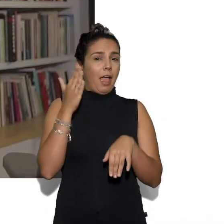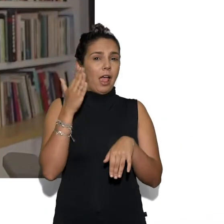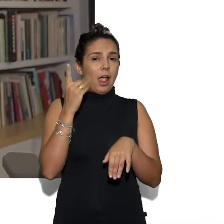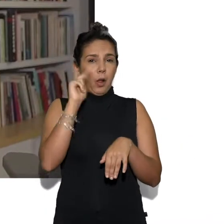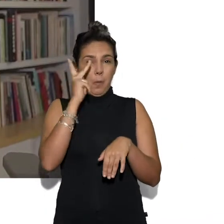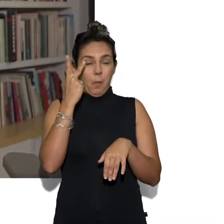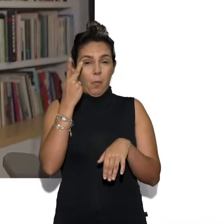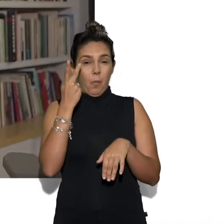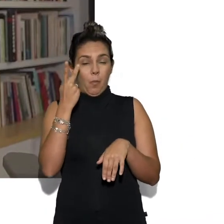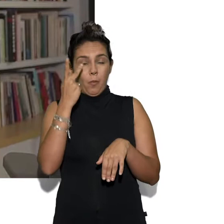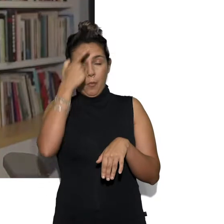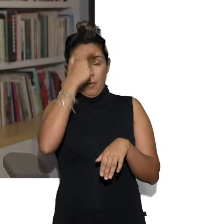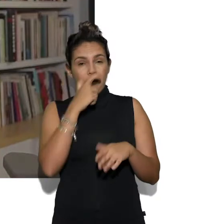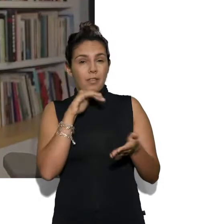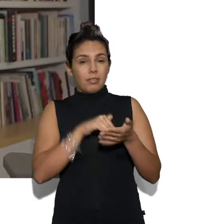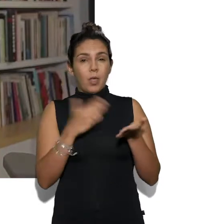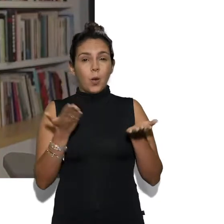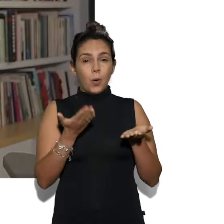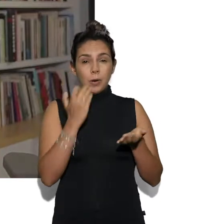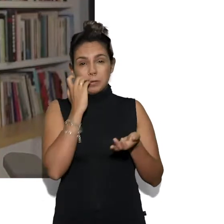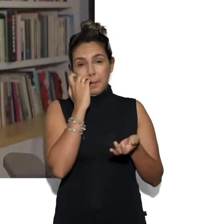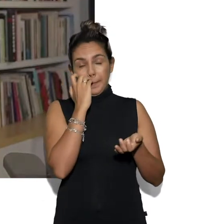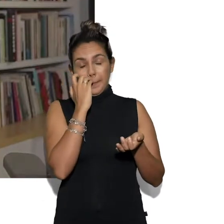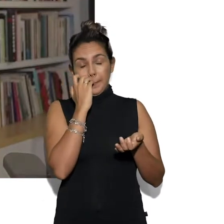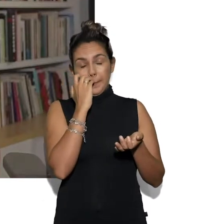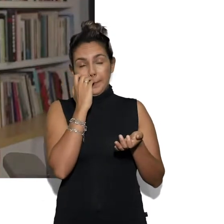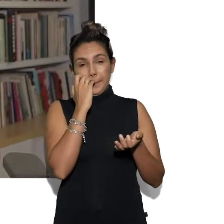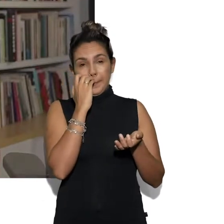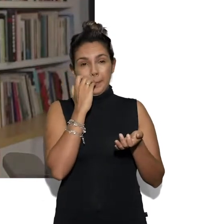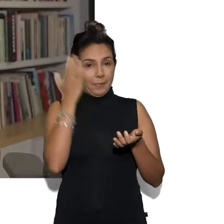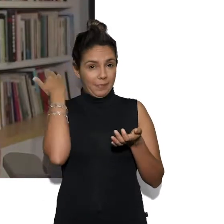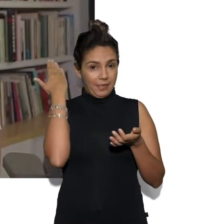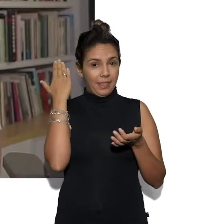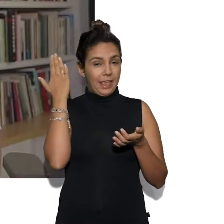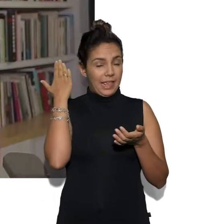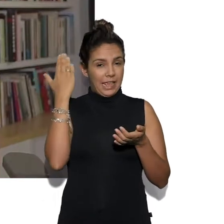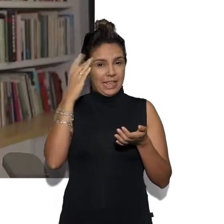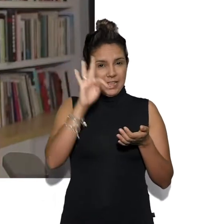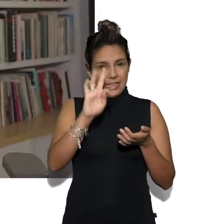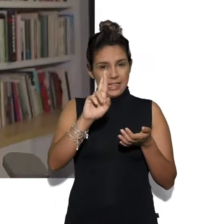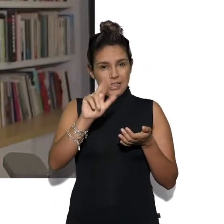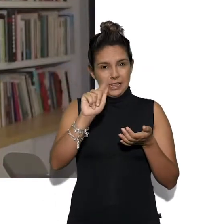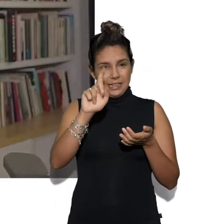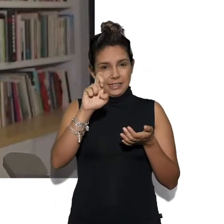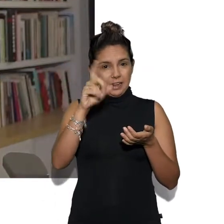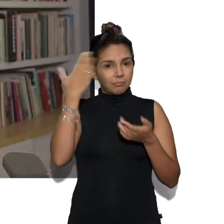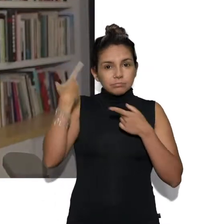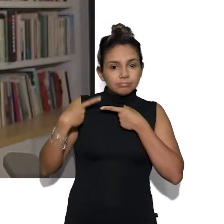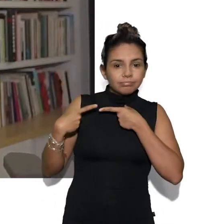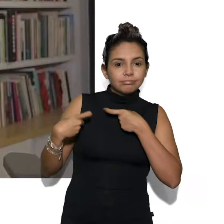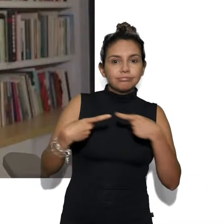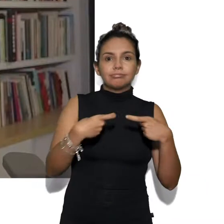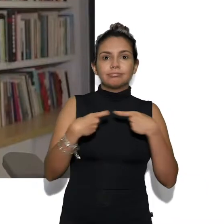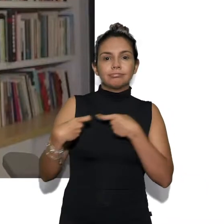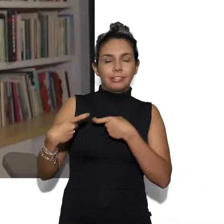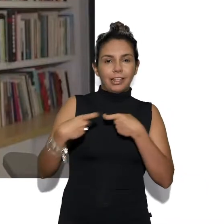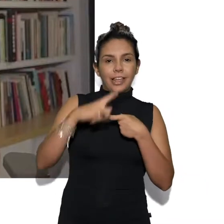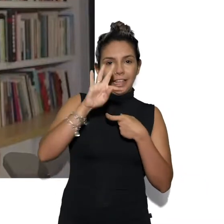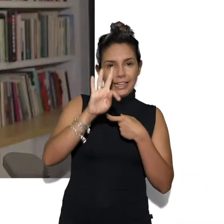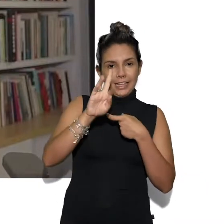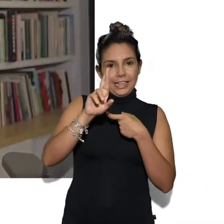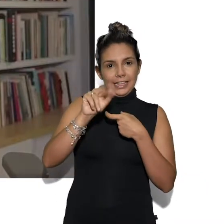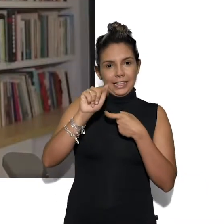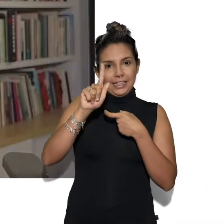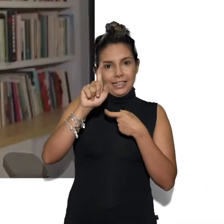na humanidade até hoje, não é? As grandes tragédias eram as guerras, né, Walter? Que eram localizadas, era uma